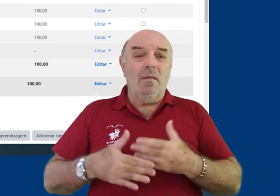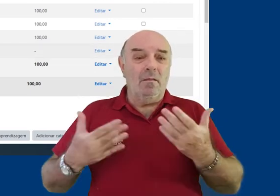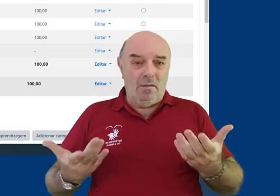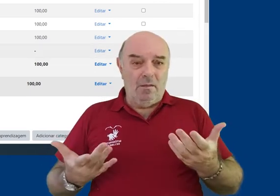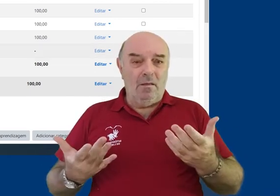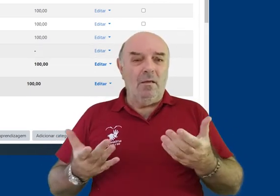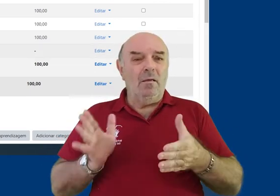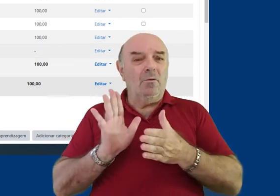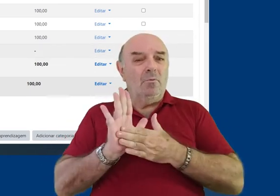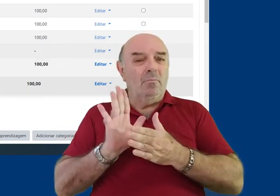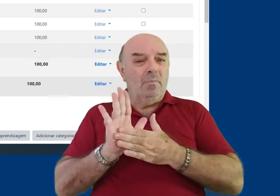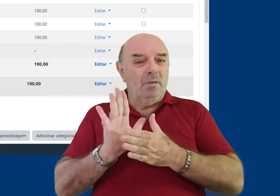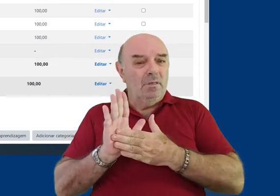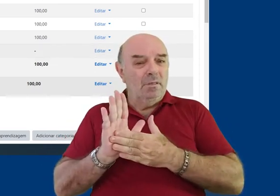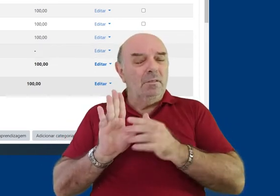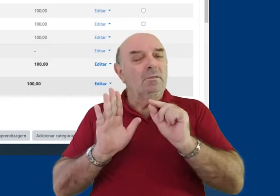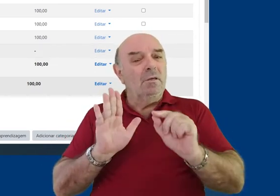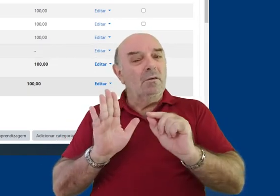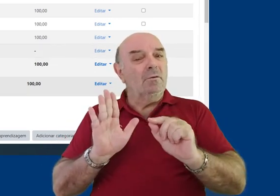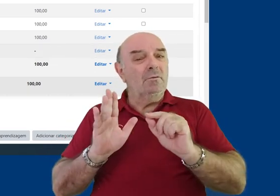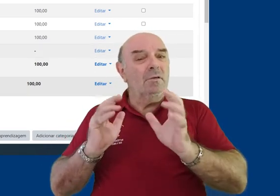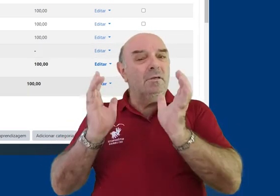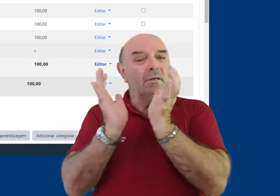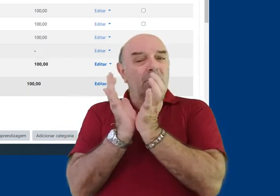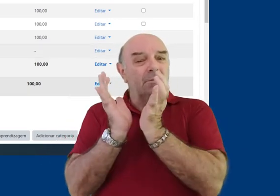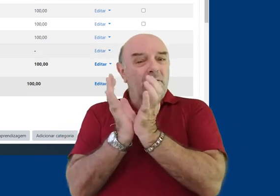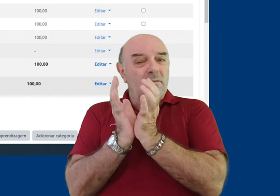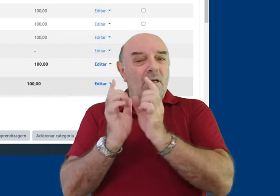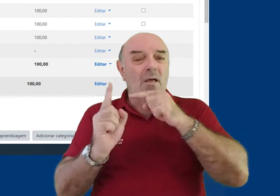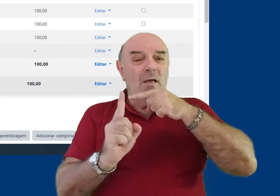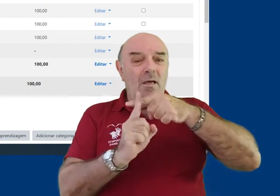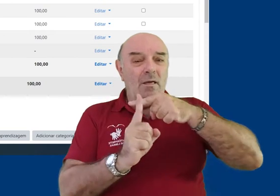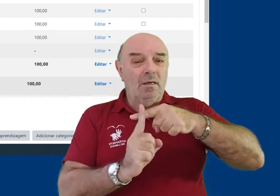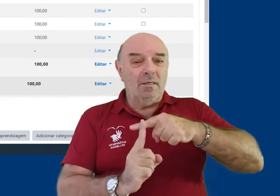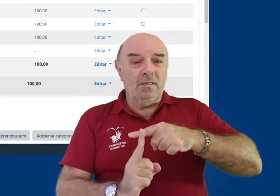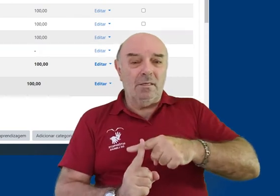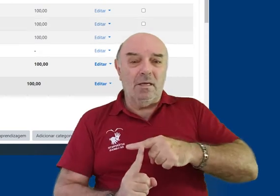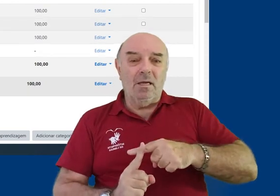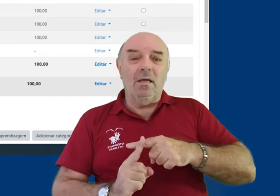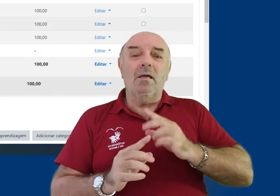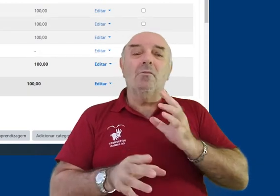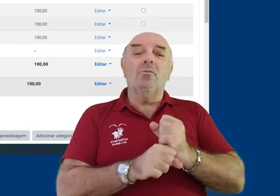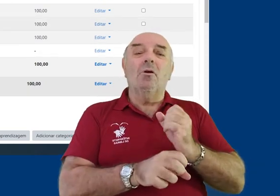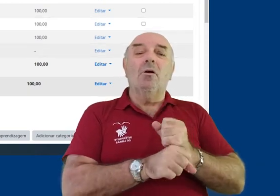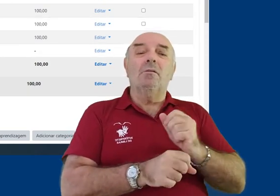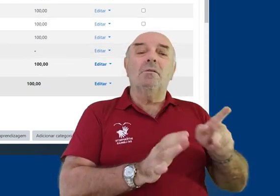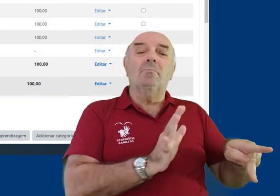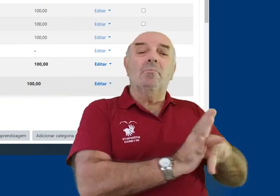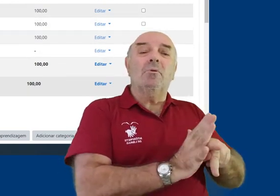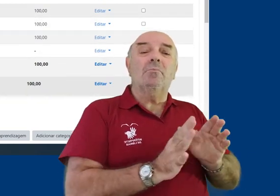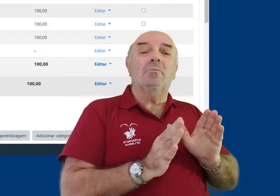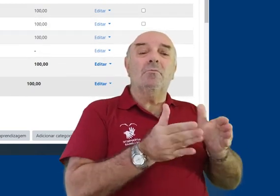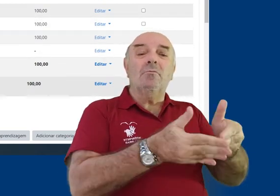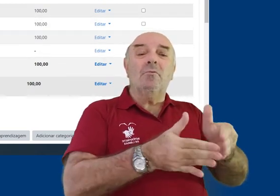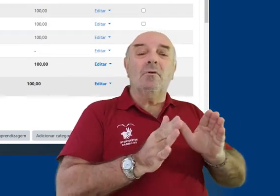Como eu disse, o plano para esta categoria é agregar as notas dos fóruns.